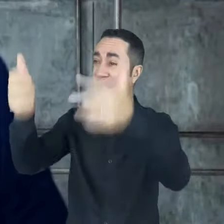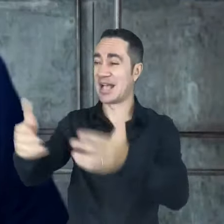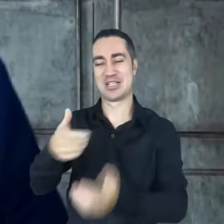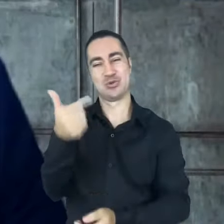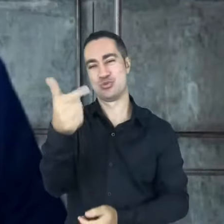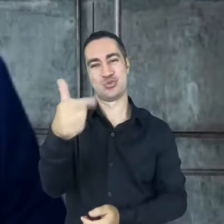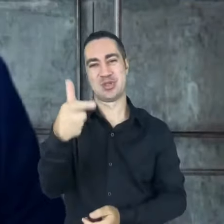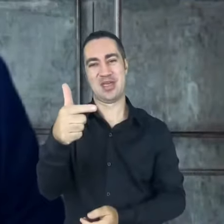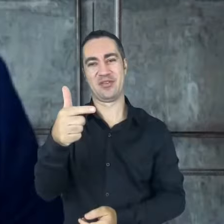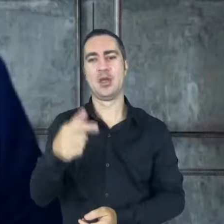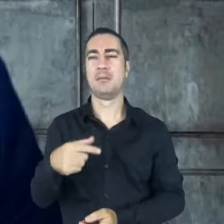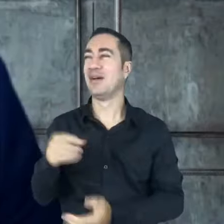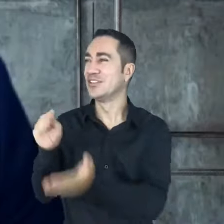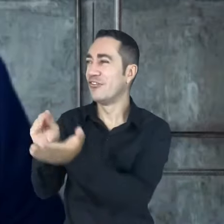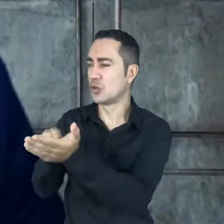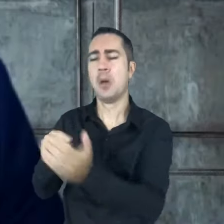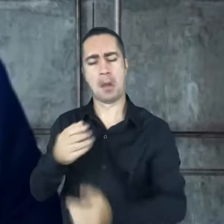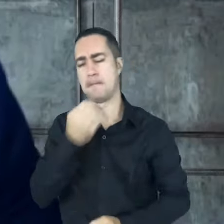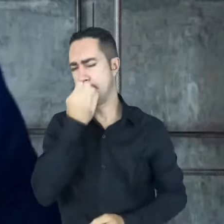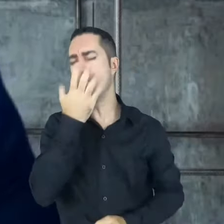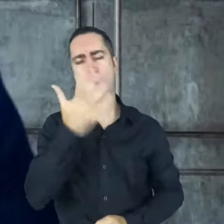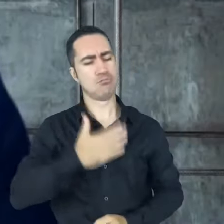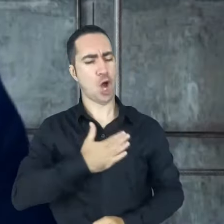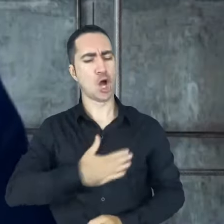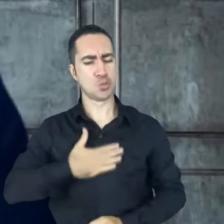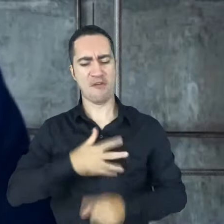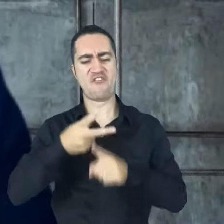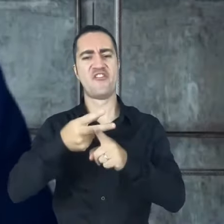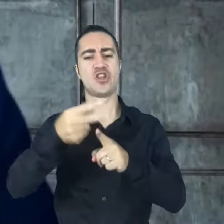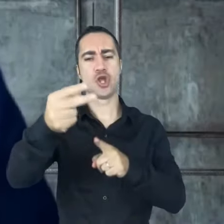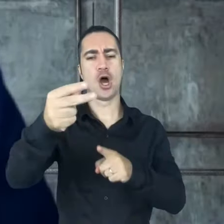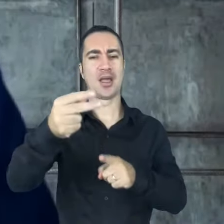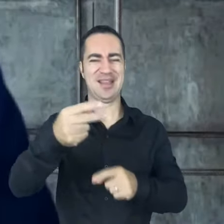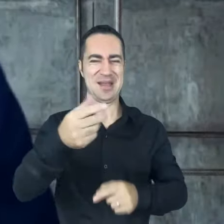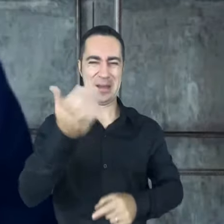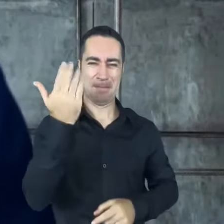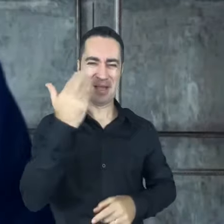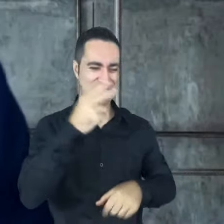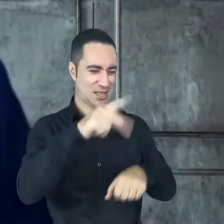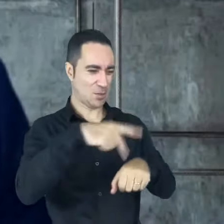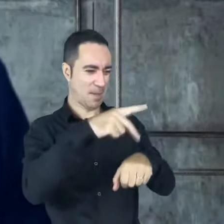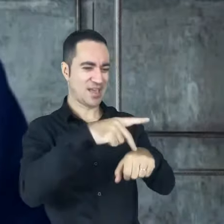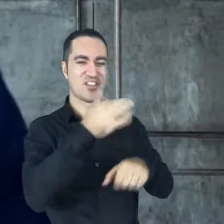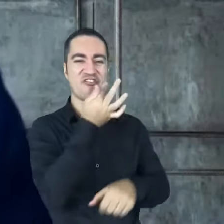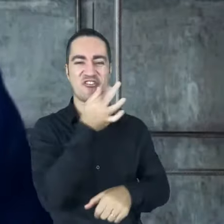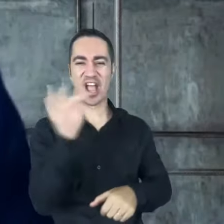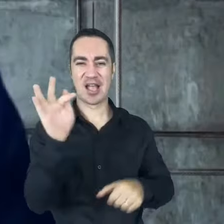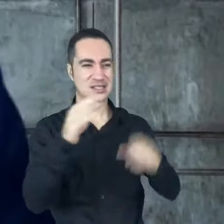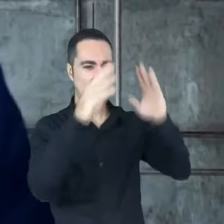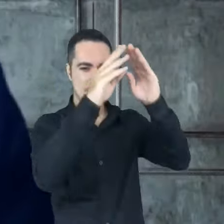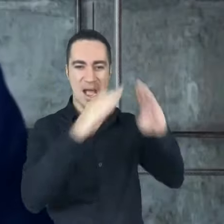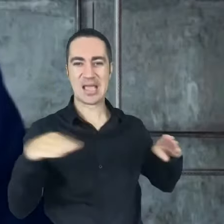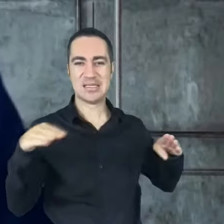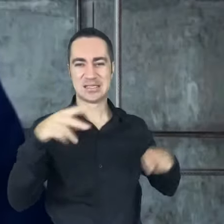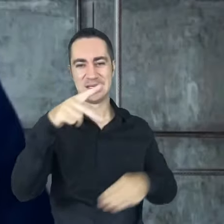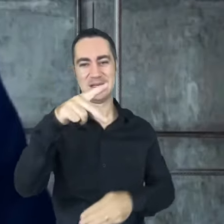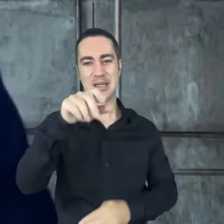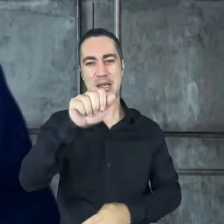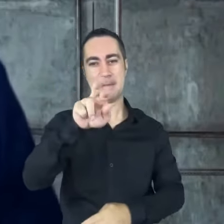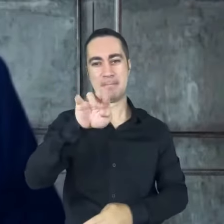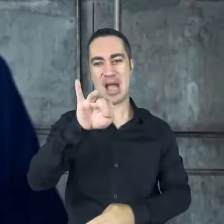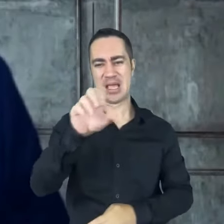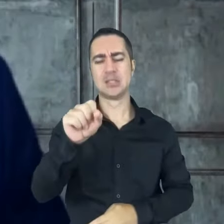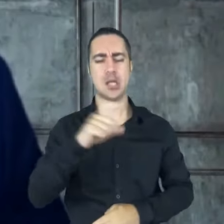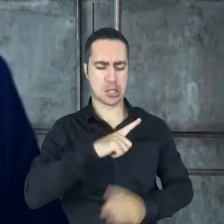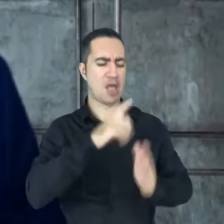tá? Em Paris, quando a gente levou todas as nossas contribuições nacionalmente determinadas, todos os países no